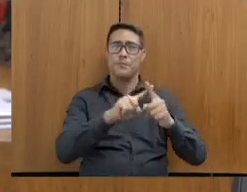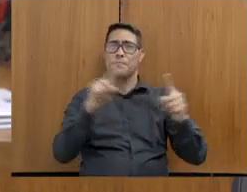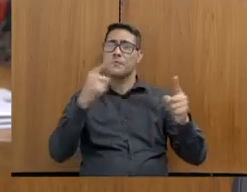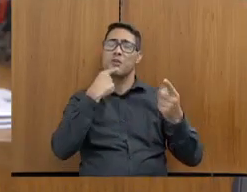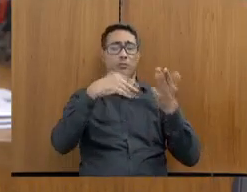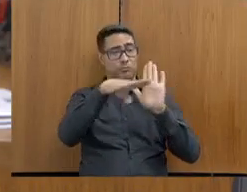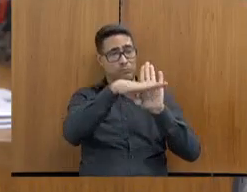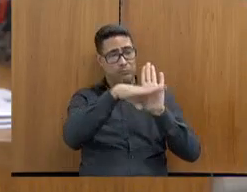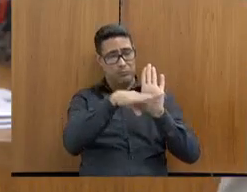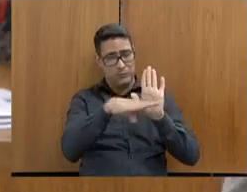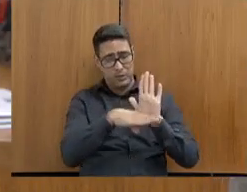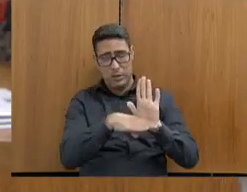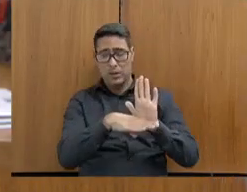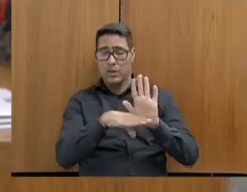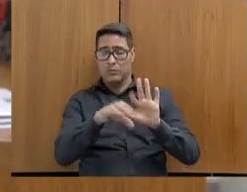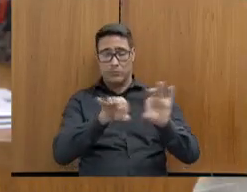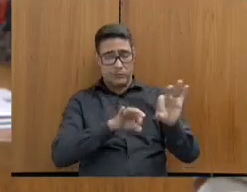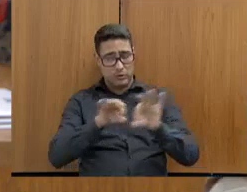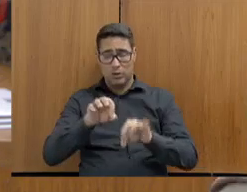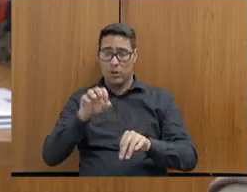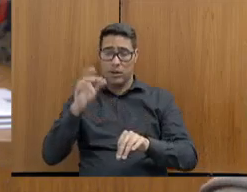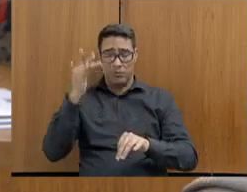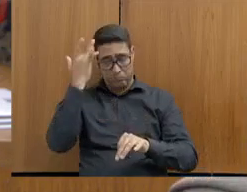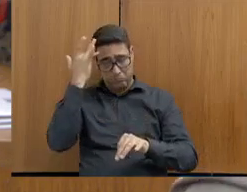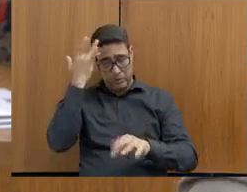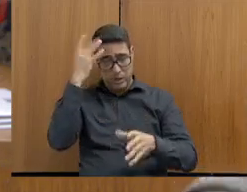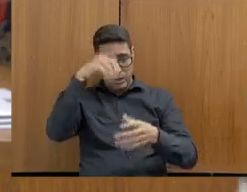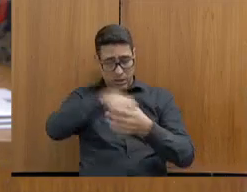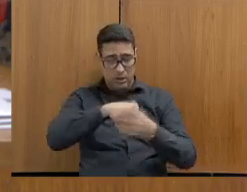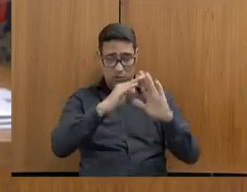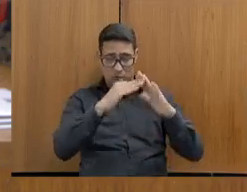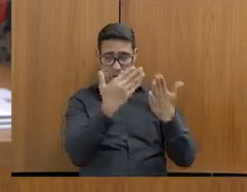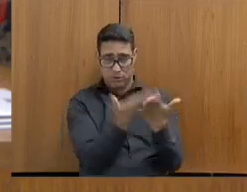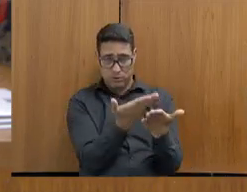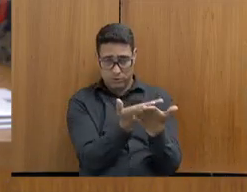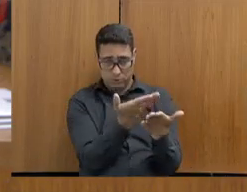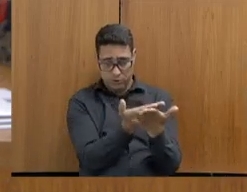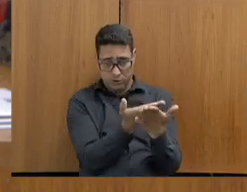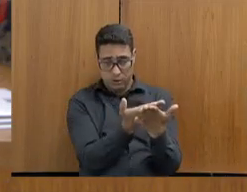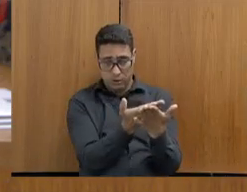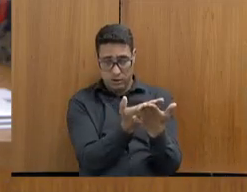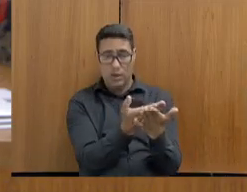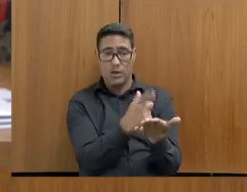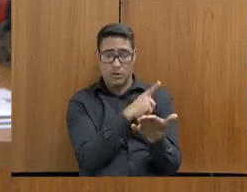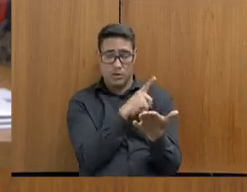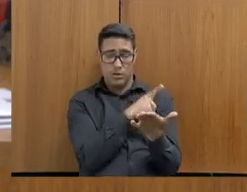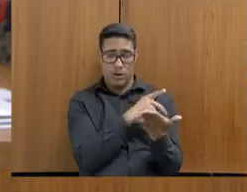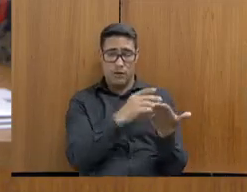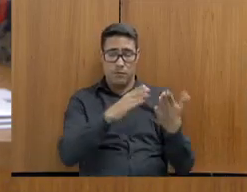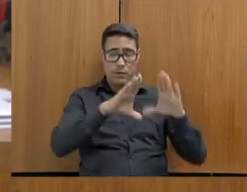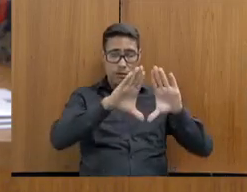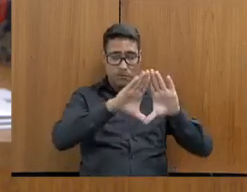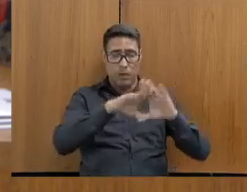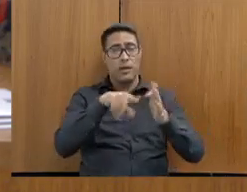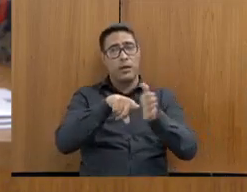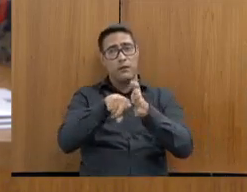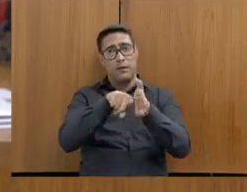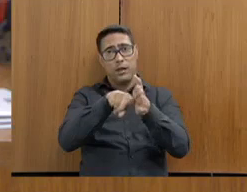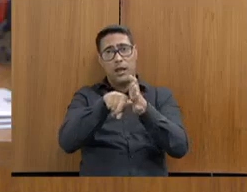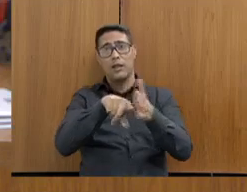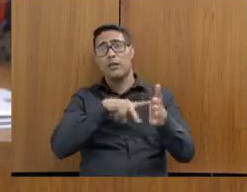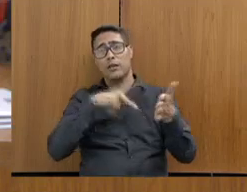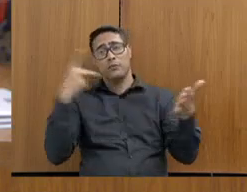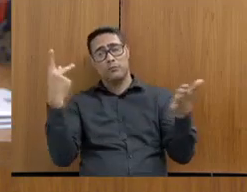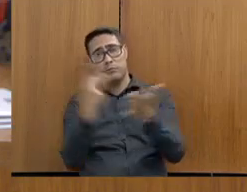prevenção inteligência que foram adotadas nas escolas a gente recentemente teve uma assembleia fiscaliza sobre a situação da